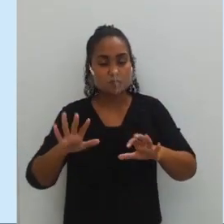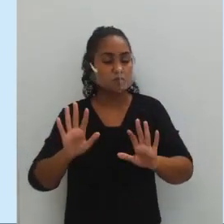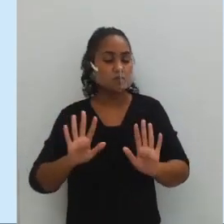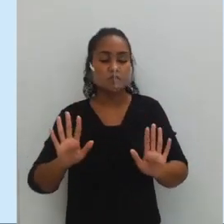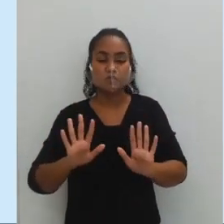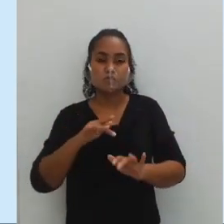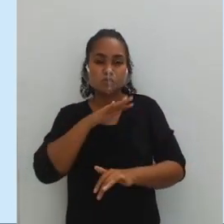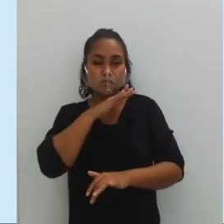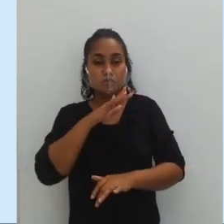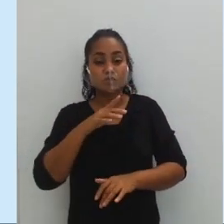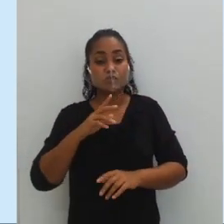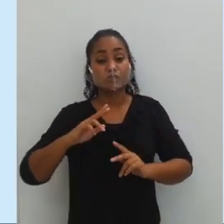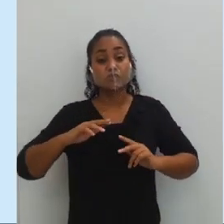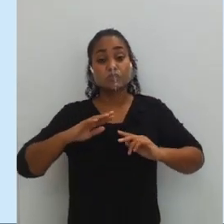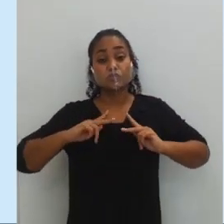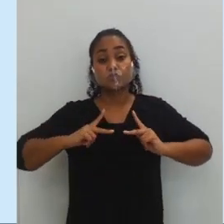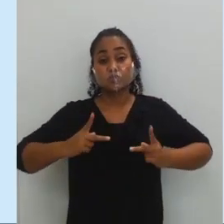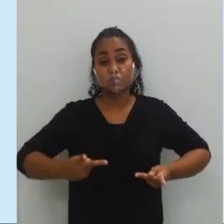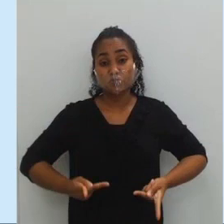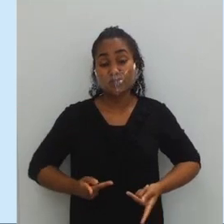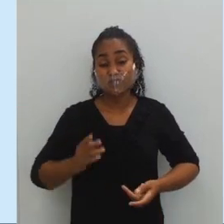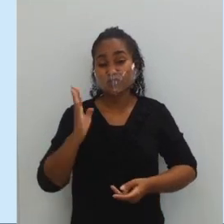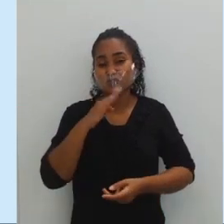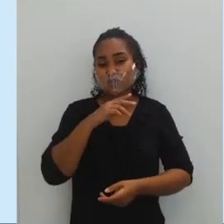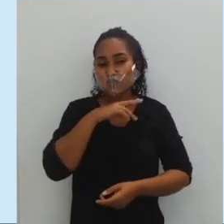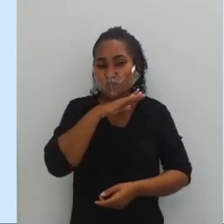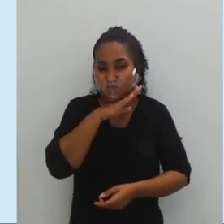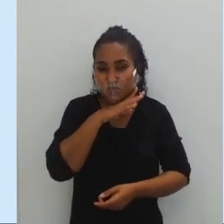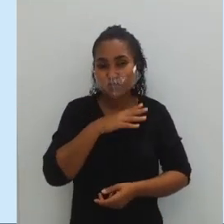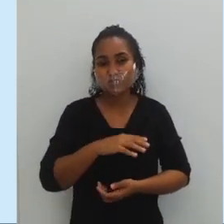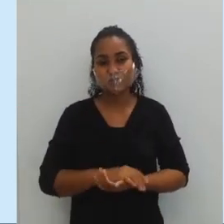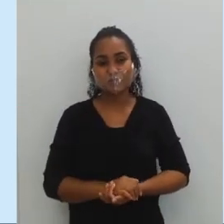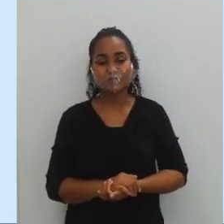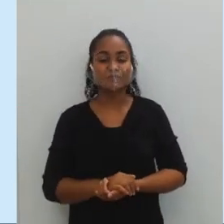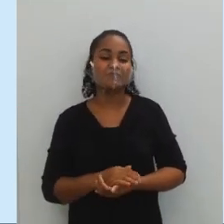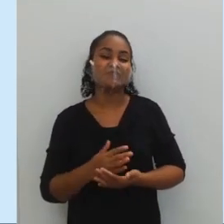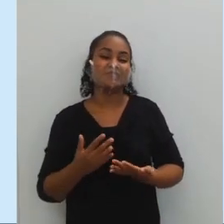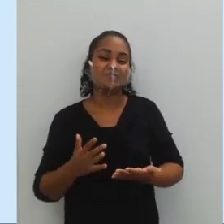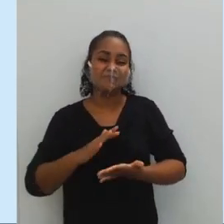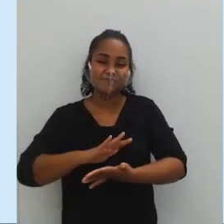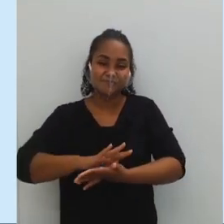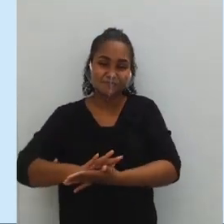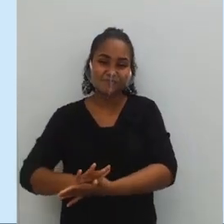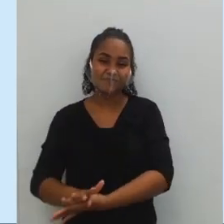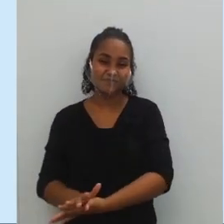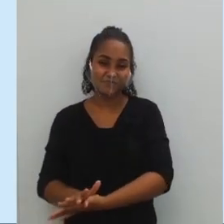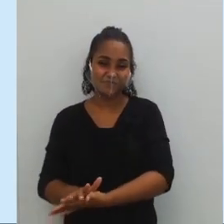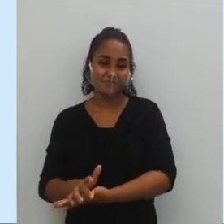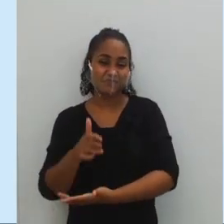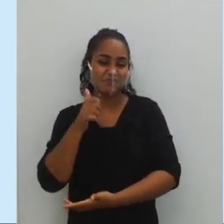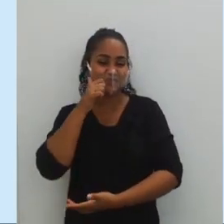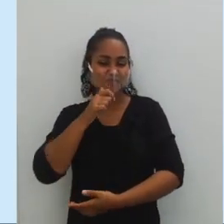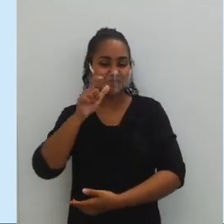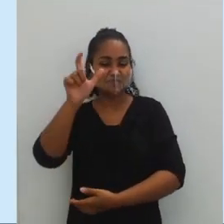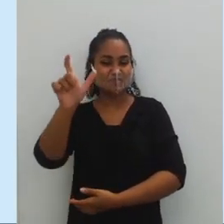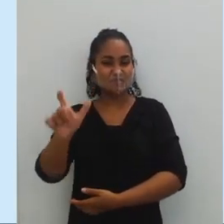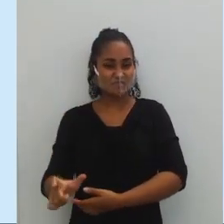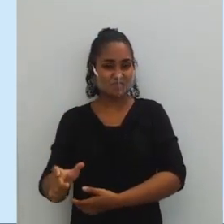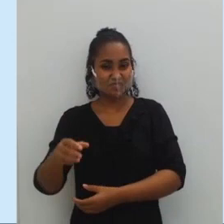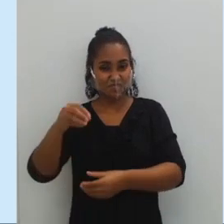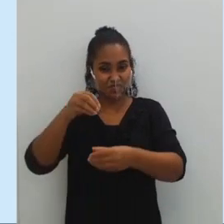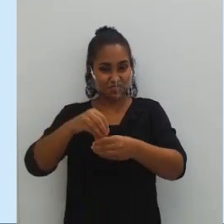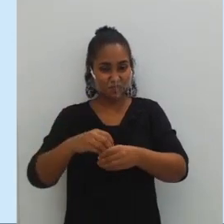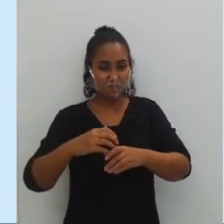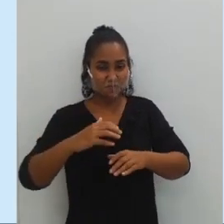Coisas ruins. Ruins são as pessoas que treinam eles para serem agressivos. E o preconceito com as mulheres? Será que